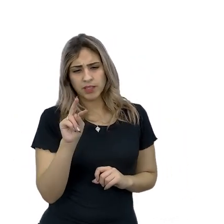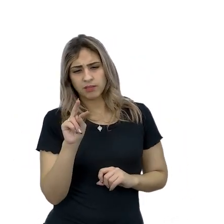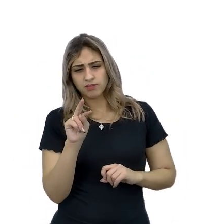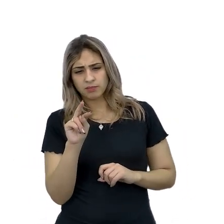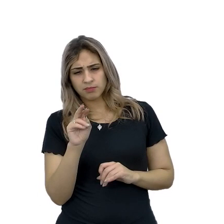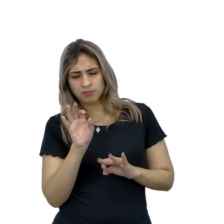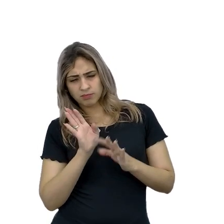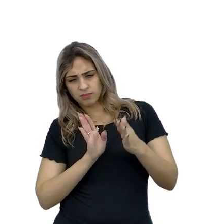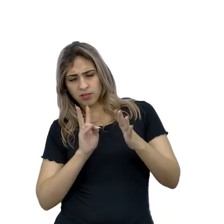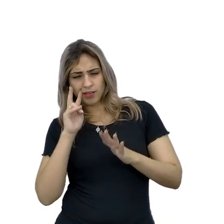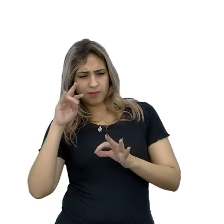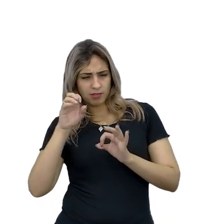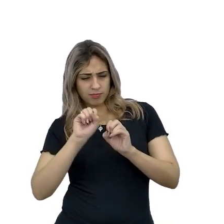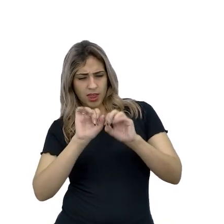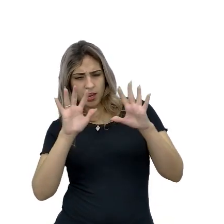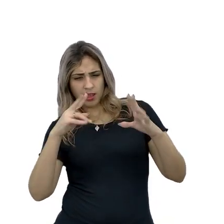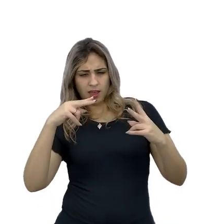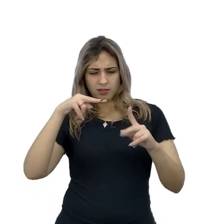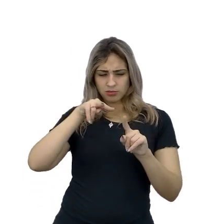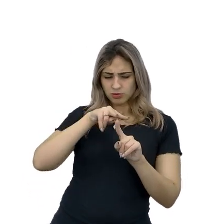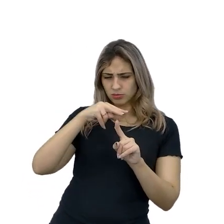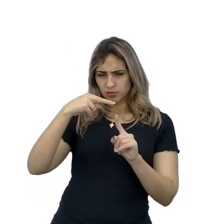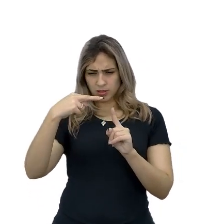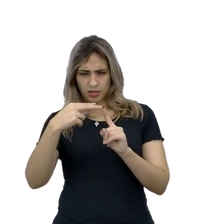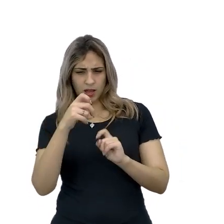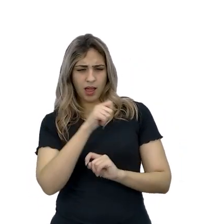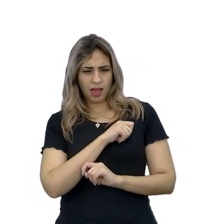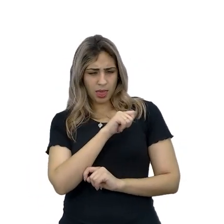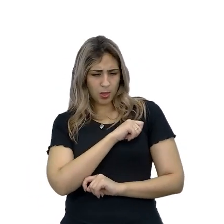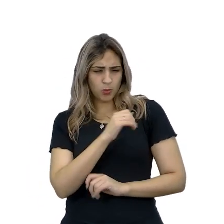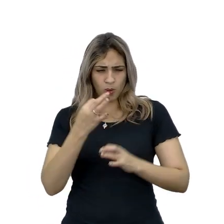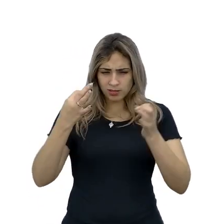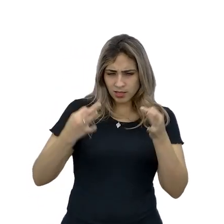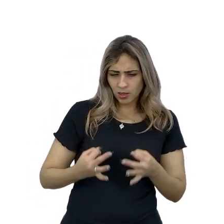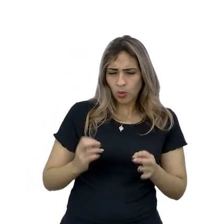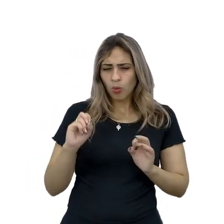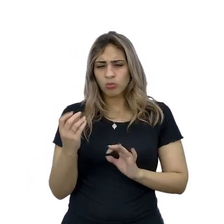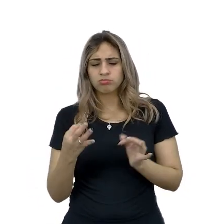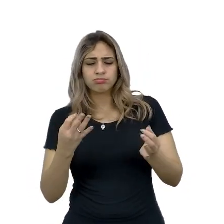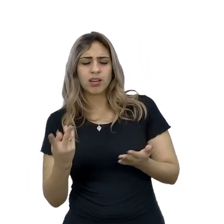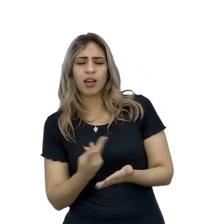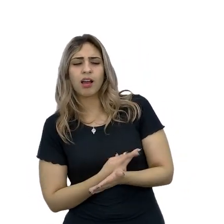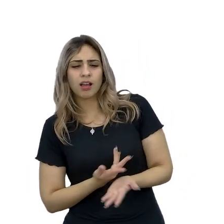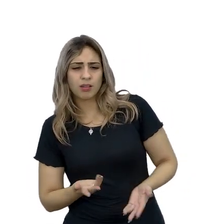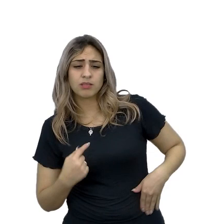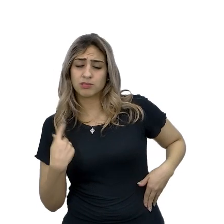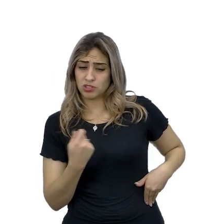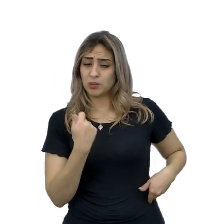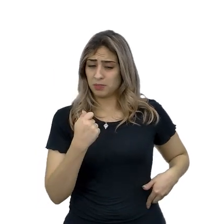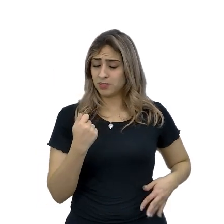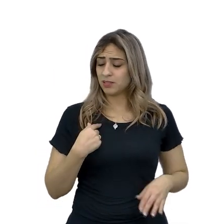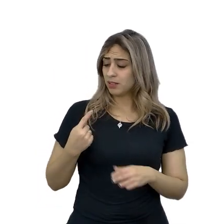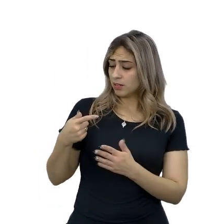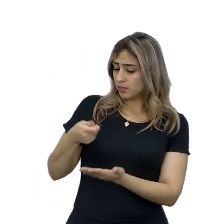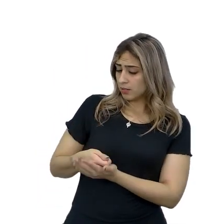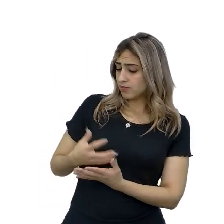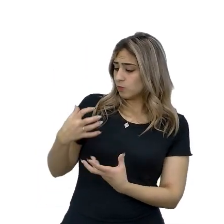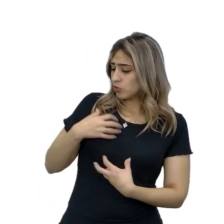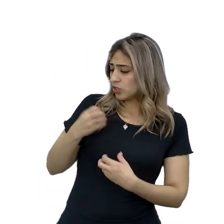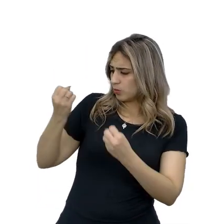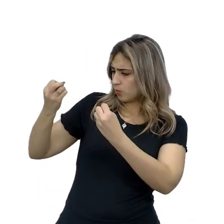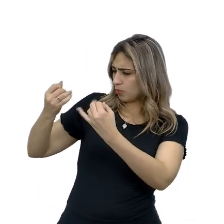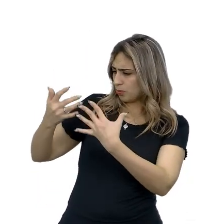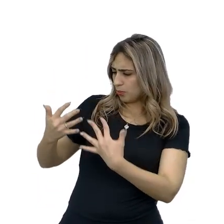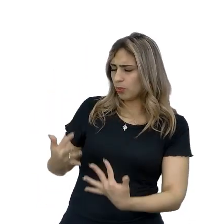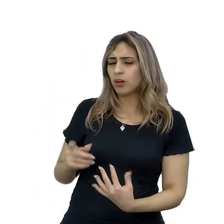ponto ficou a aprendizagem, né? Se o estudante acertou, está certo. E se ele não acertou, a gente tem que, por meio dos